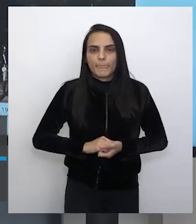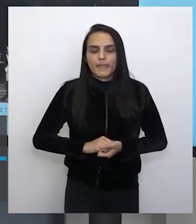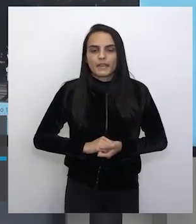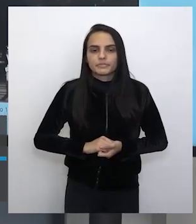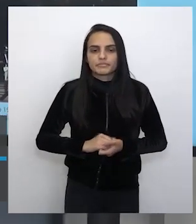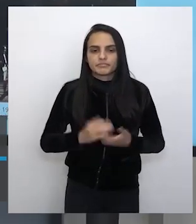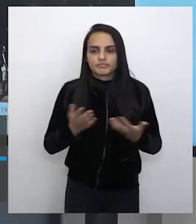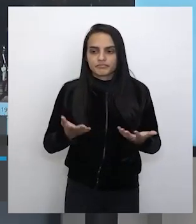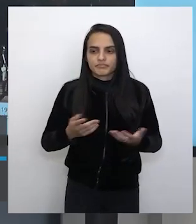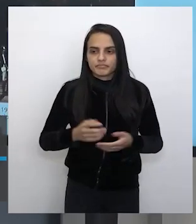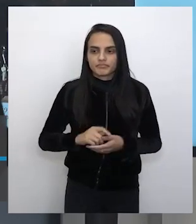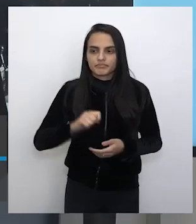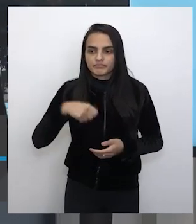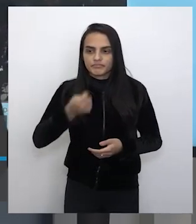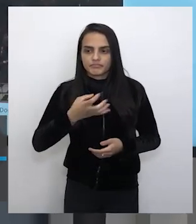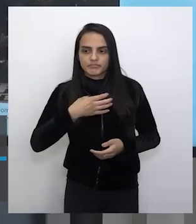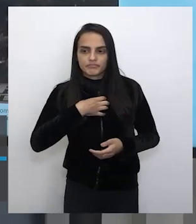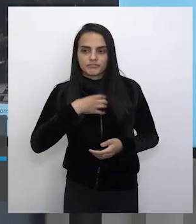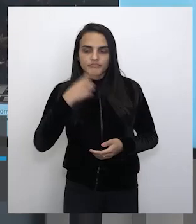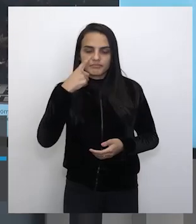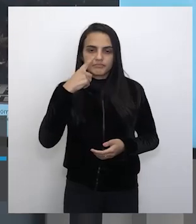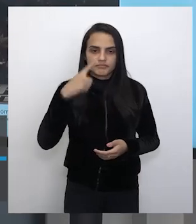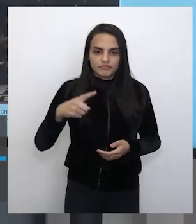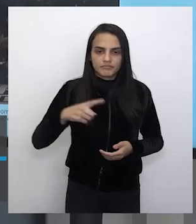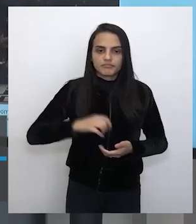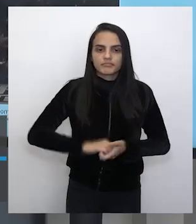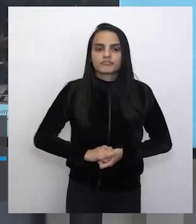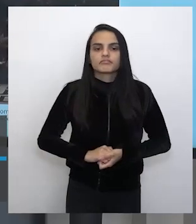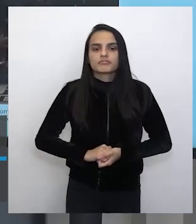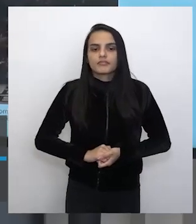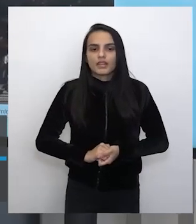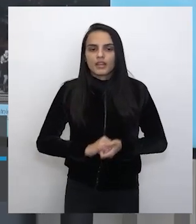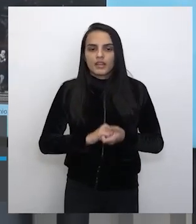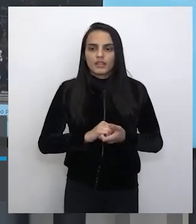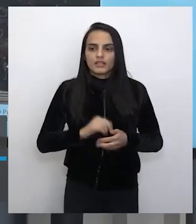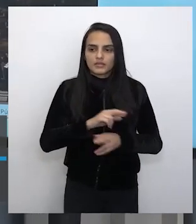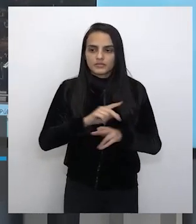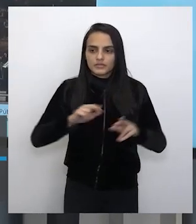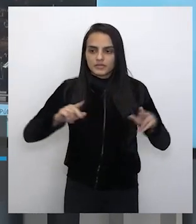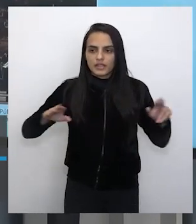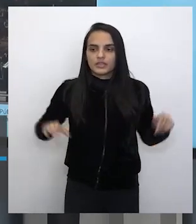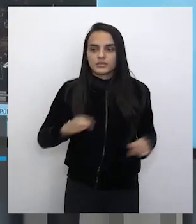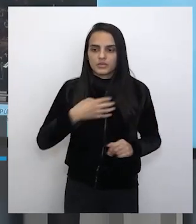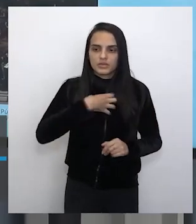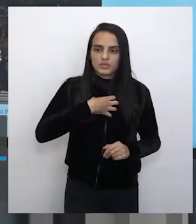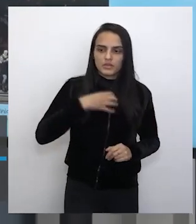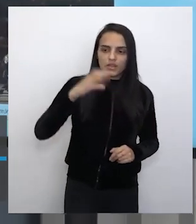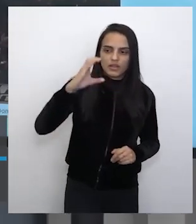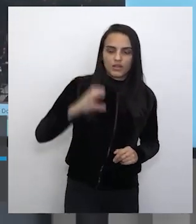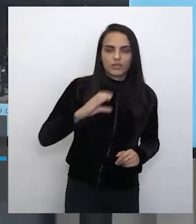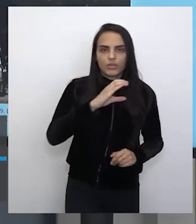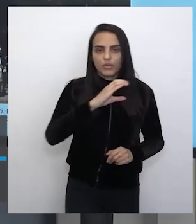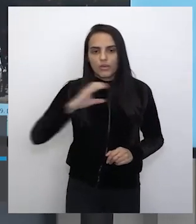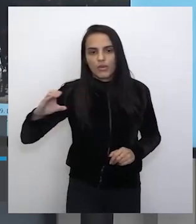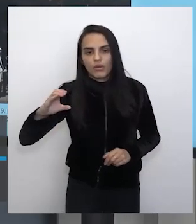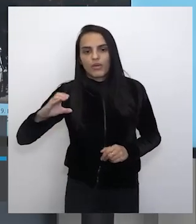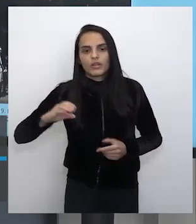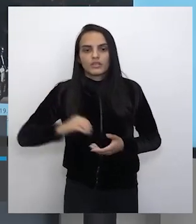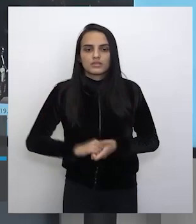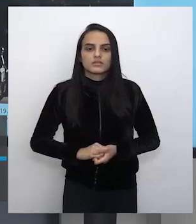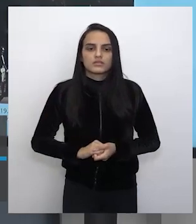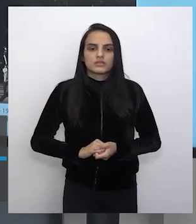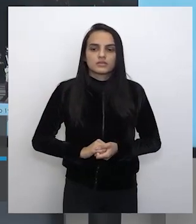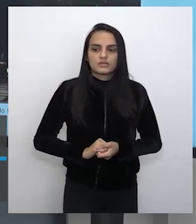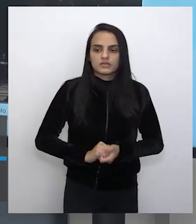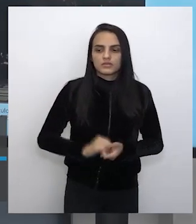né? E aí, nessa Contra-Reforma, vários dogmas religiosos católicos, né, e